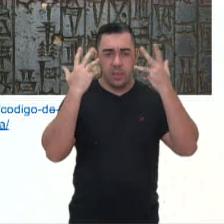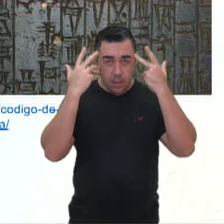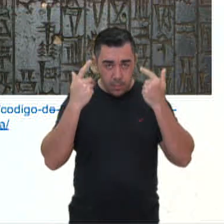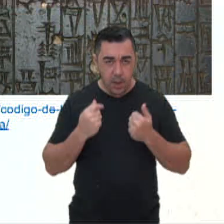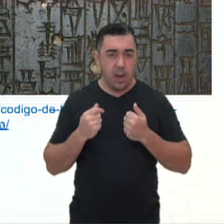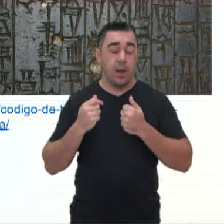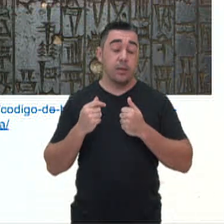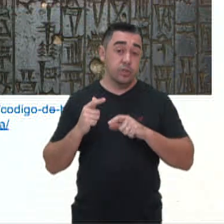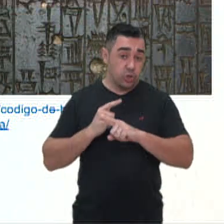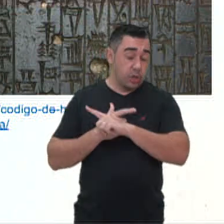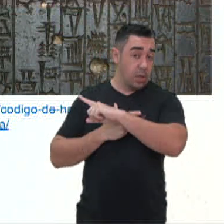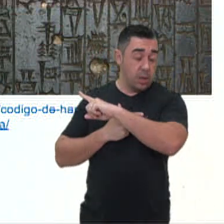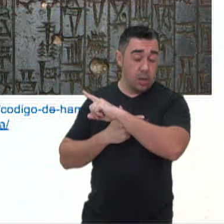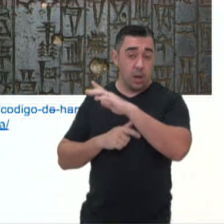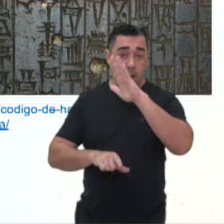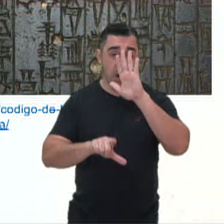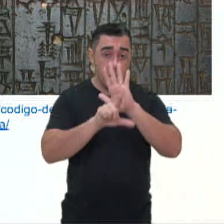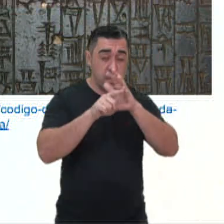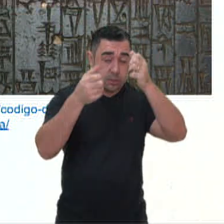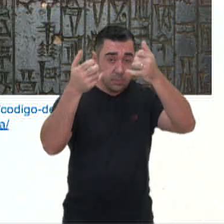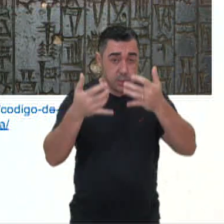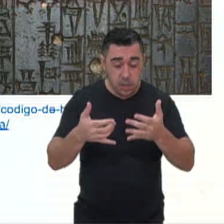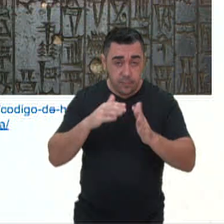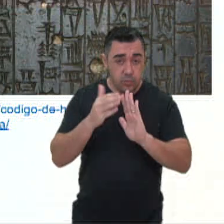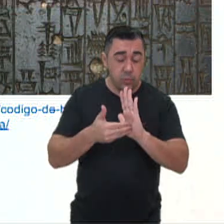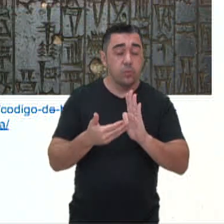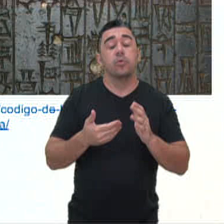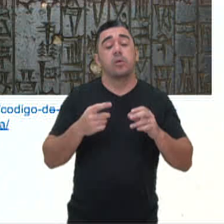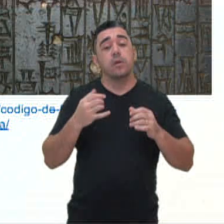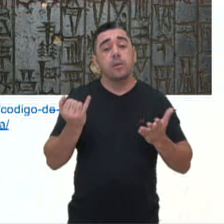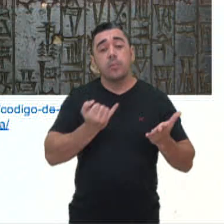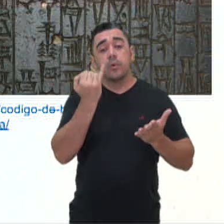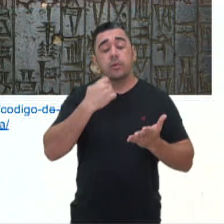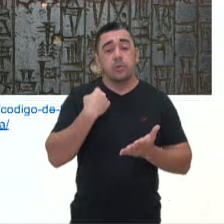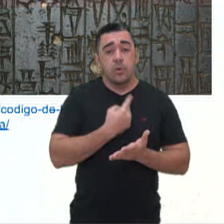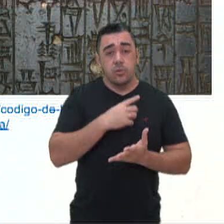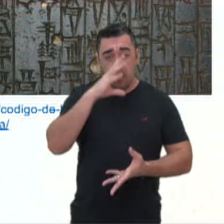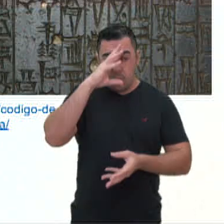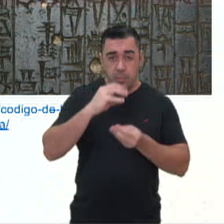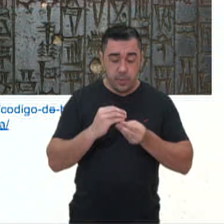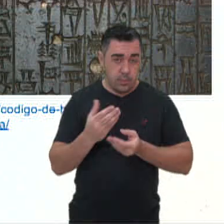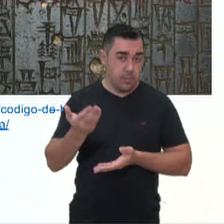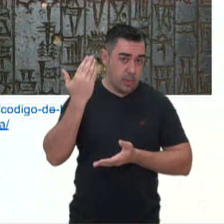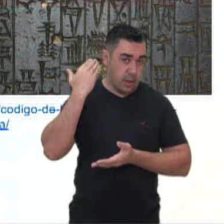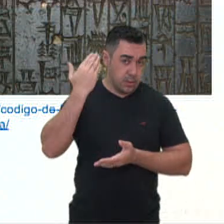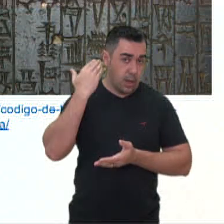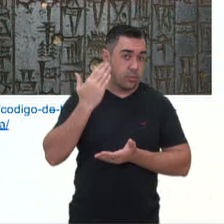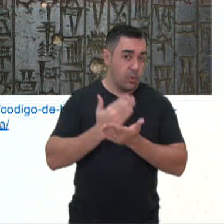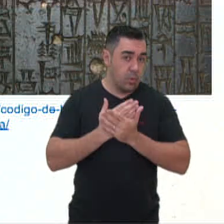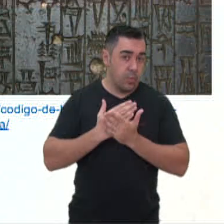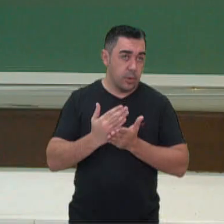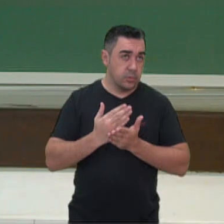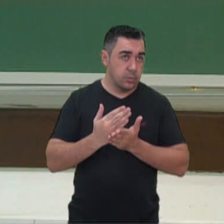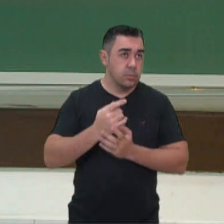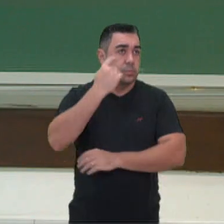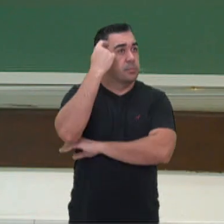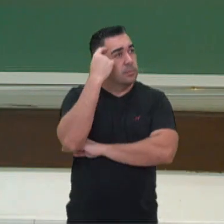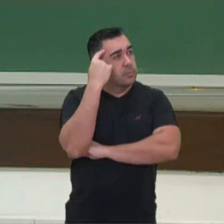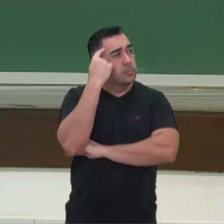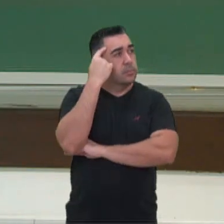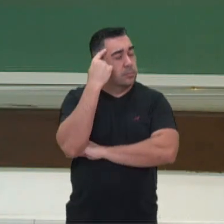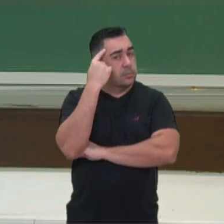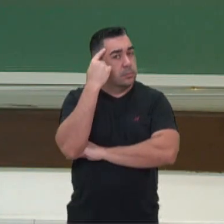processo. Ou então, o código de Hammurabi é importante para nós entendermos que um dia o ser humano